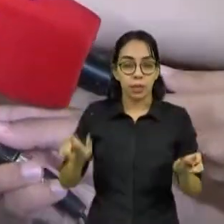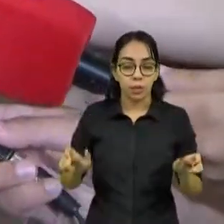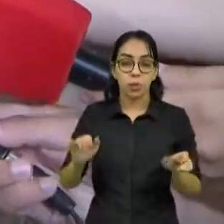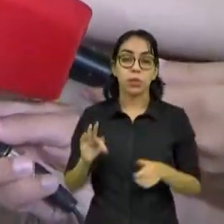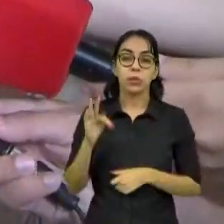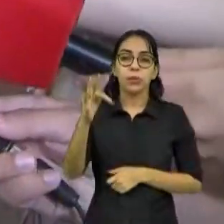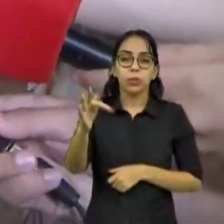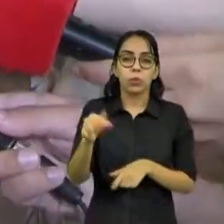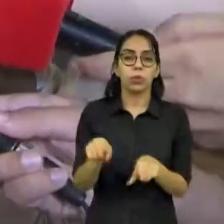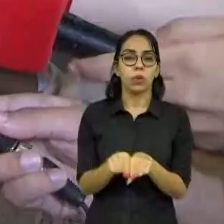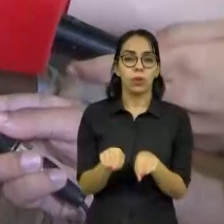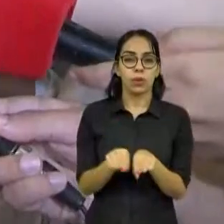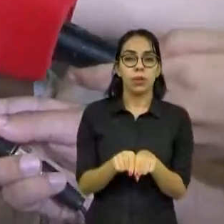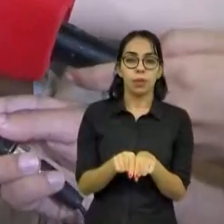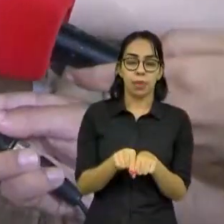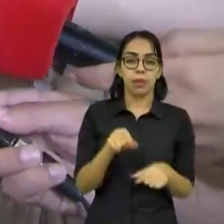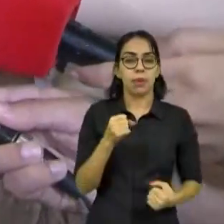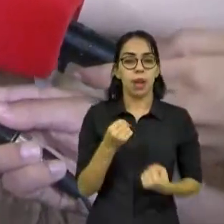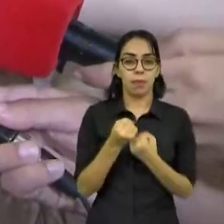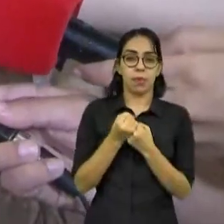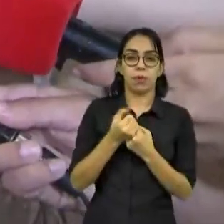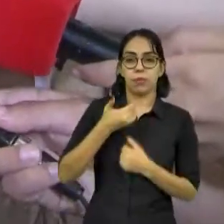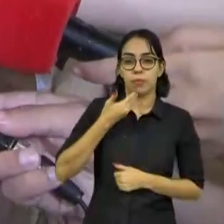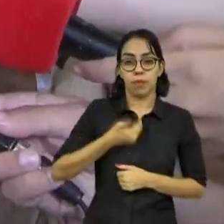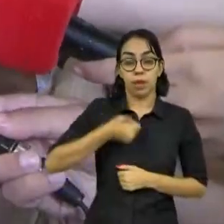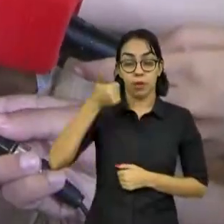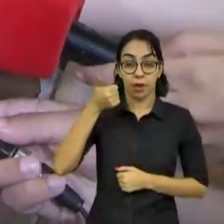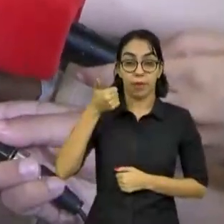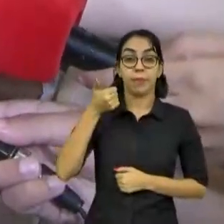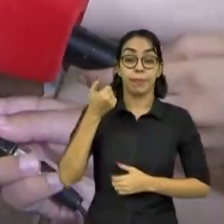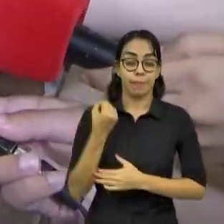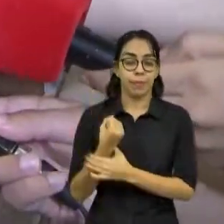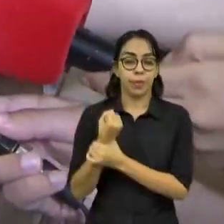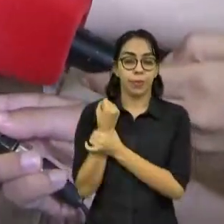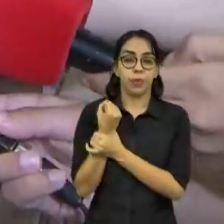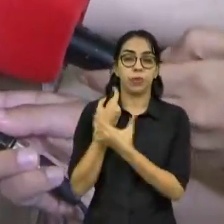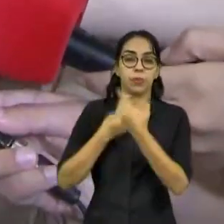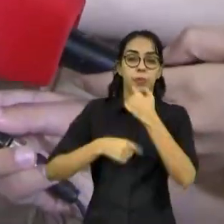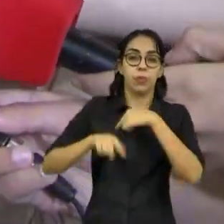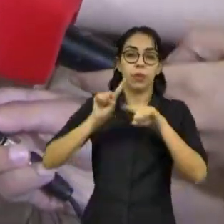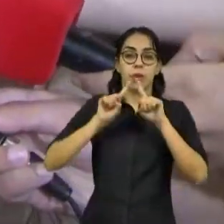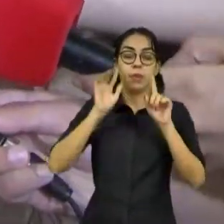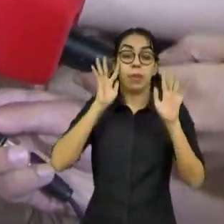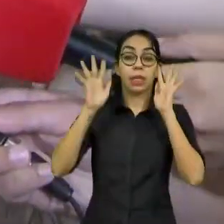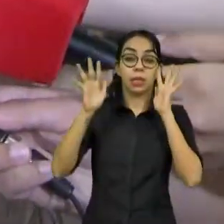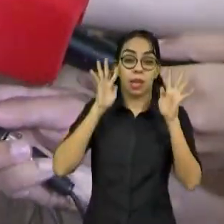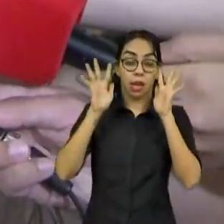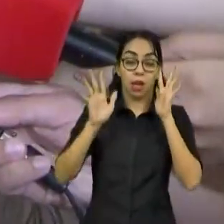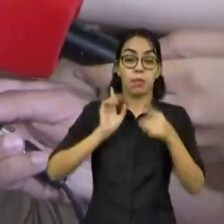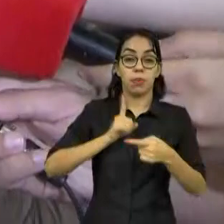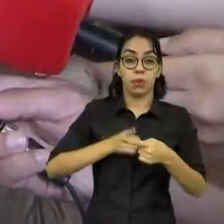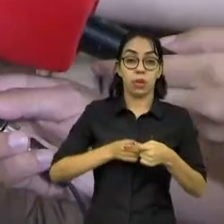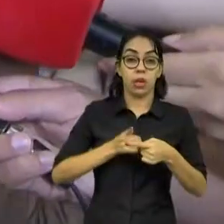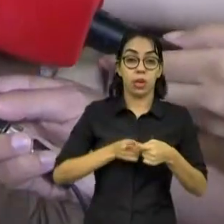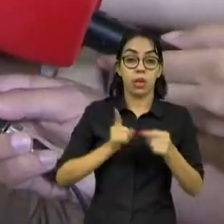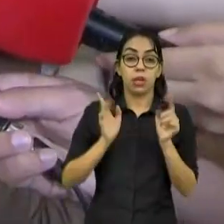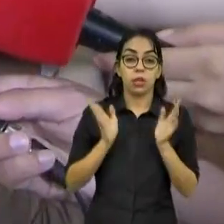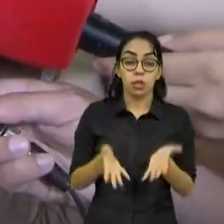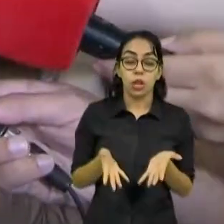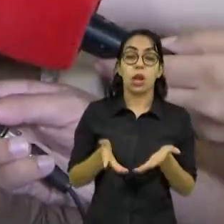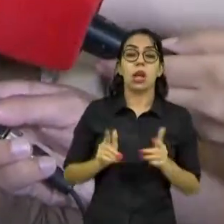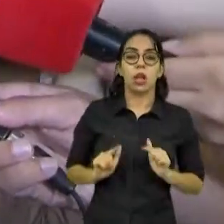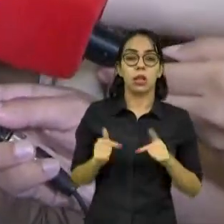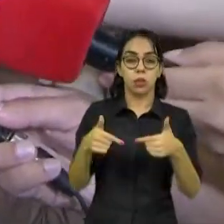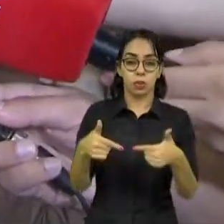futuro. Mas é também um momento de renovar as forças, porque nós temos aí batalhas a enfrentar, a superar,